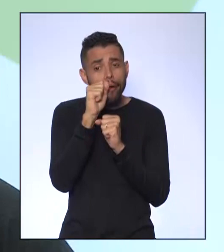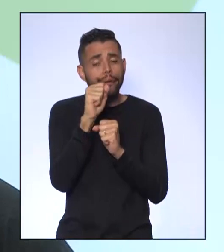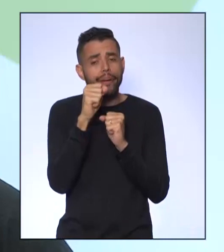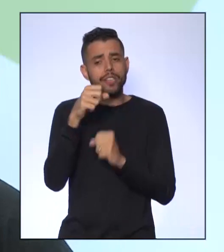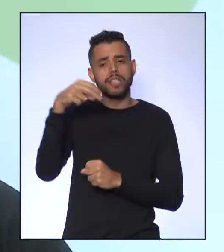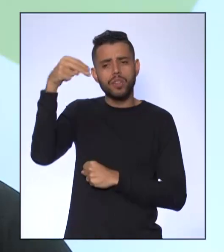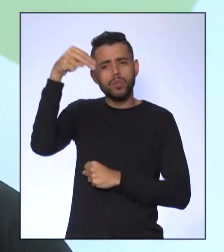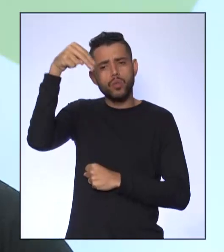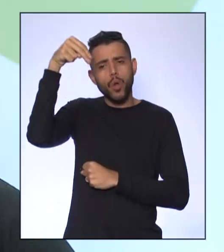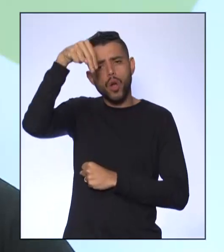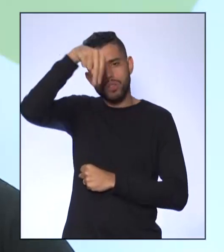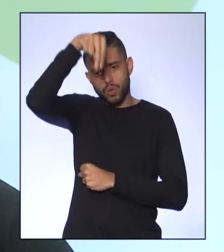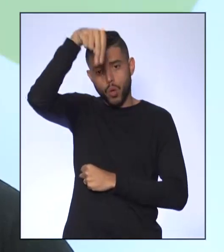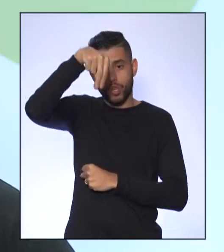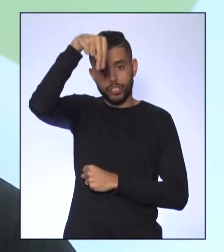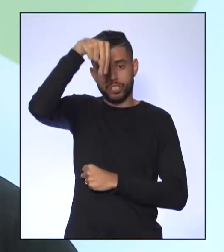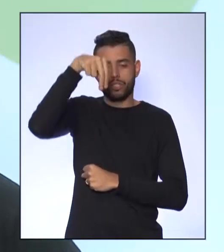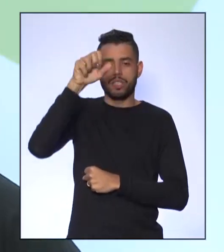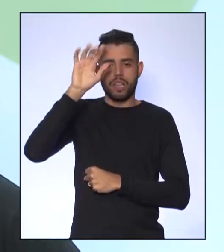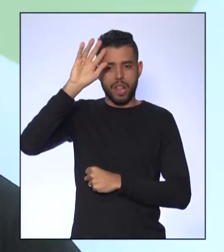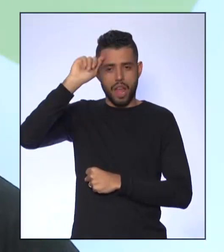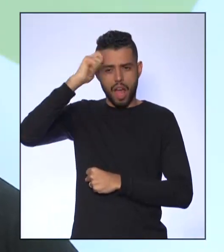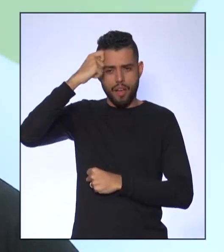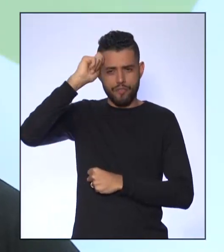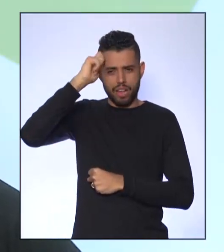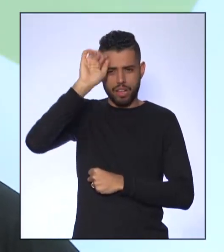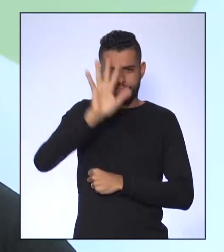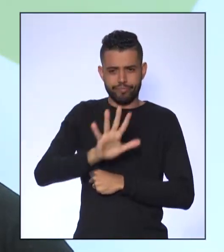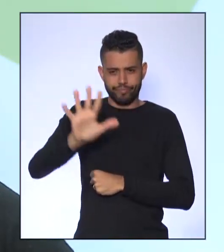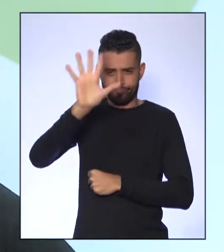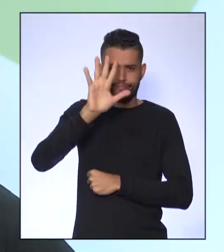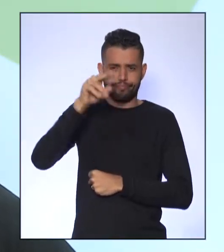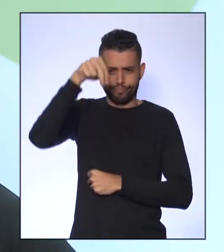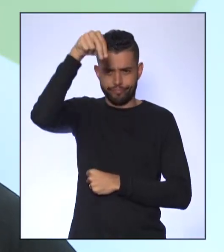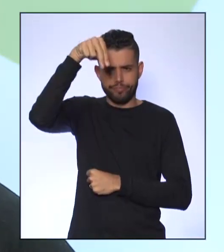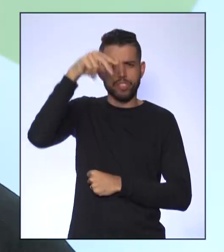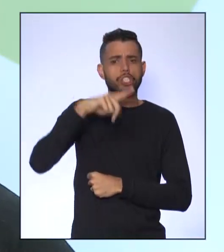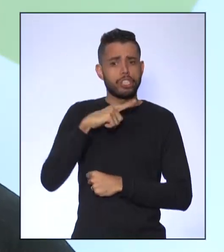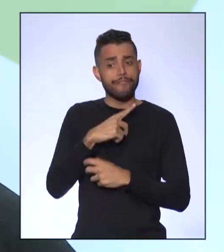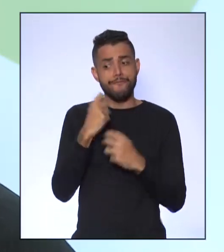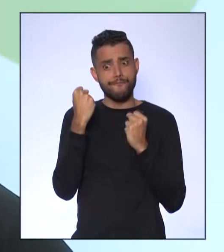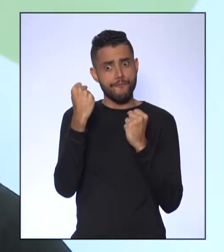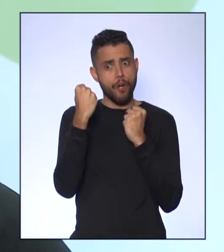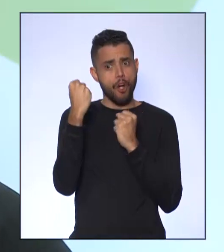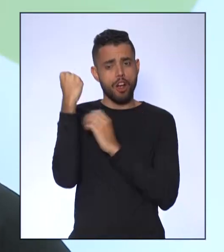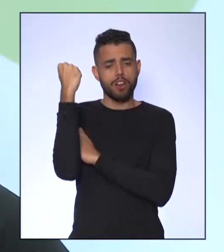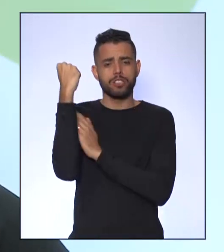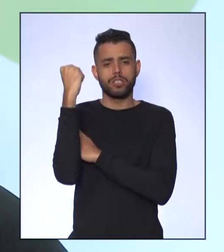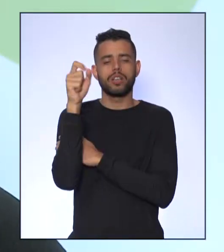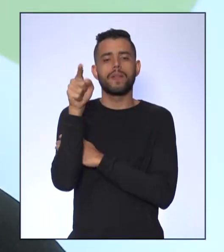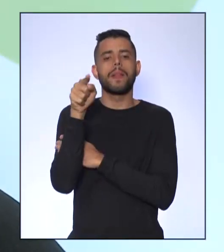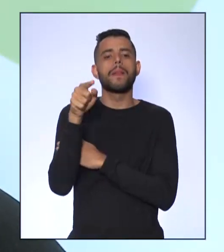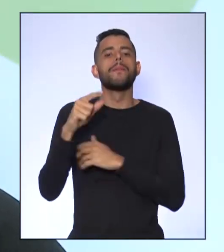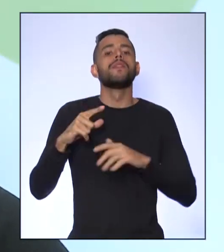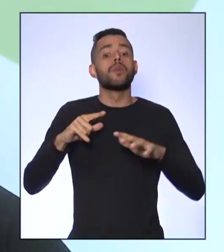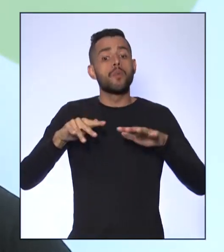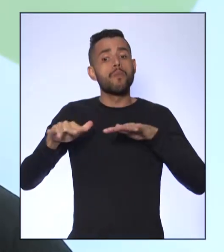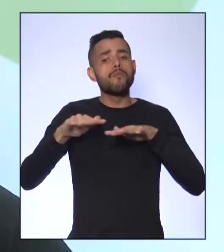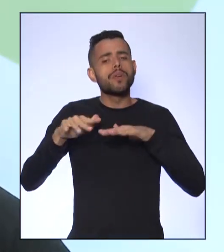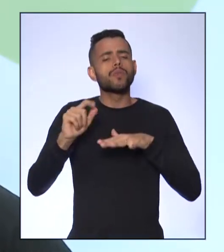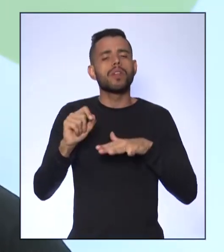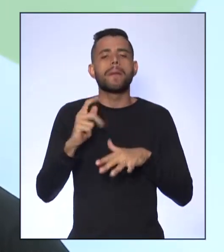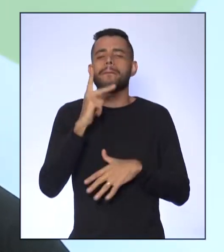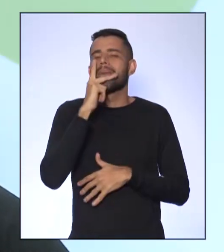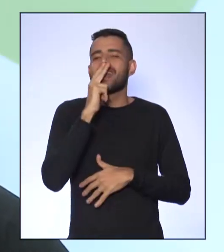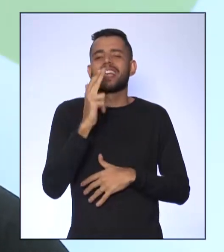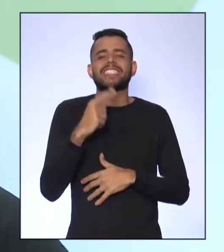da África, por exemplo, certo? Então, assim, houve um movimento que levou a gente a ter essa imagem